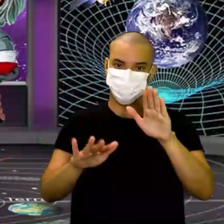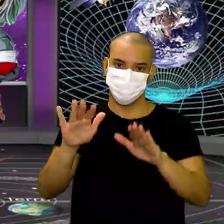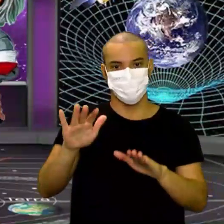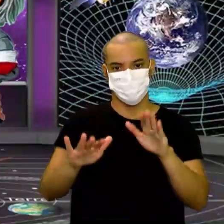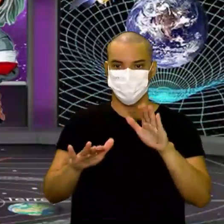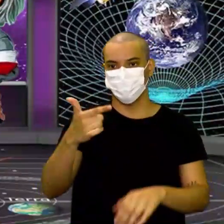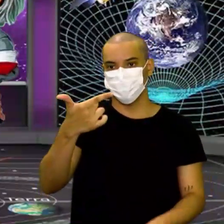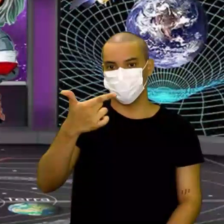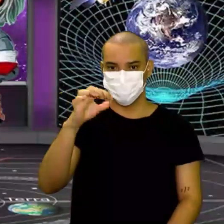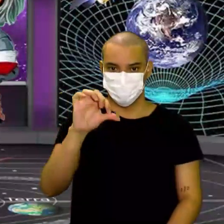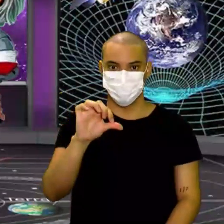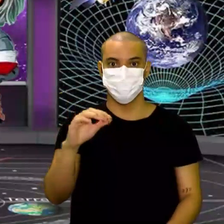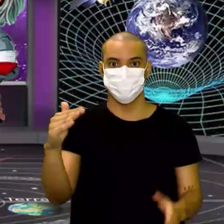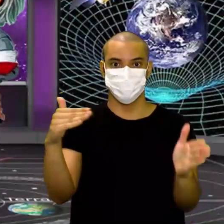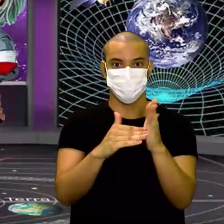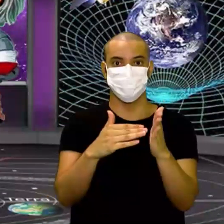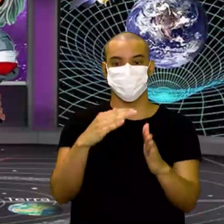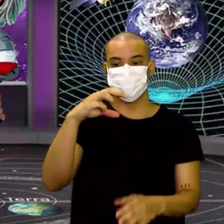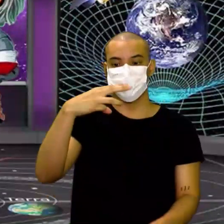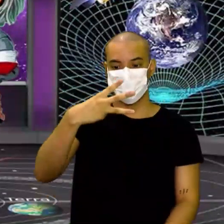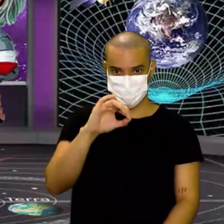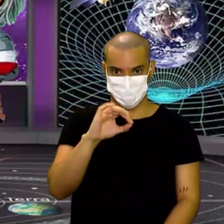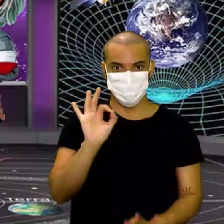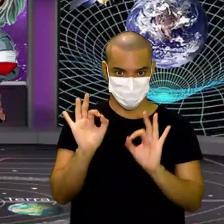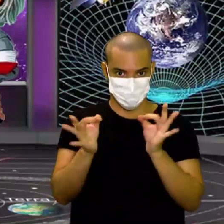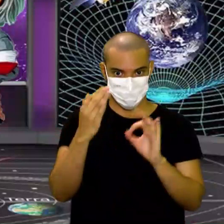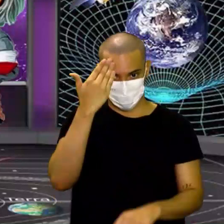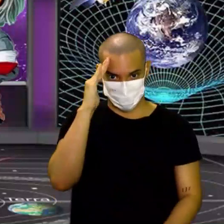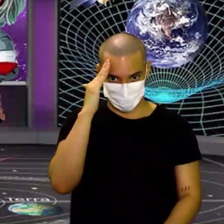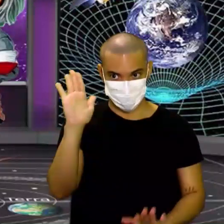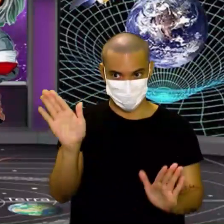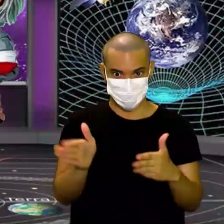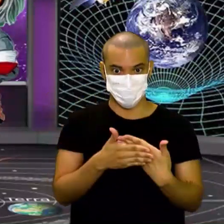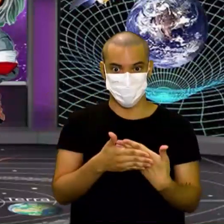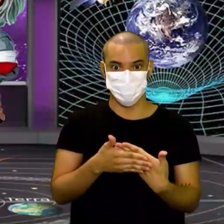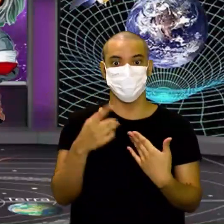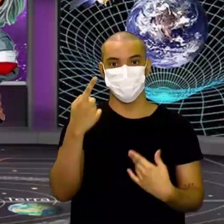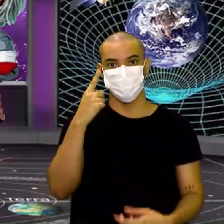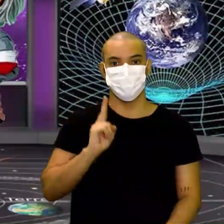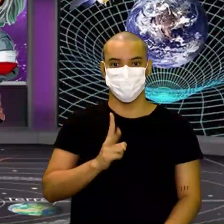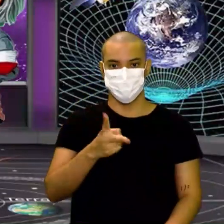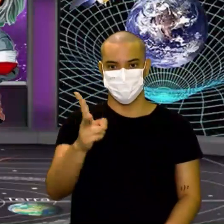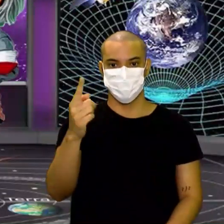é aproximadamente 30 amperes. Ok? Entendido isso? Fechou? Galerinha, olha